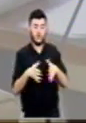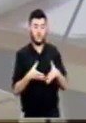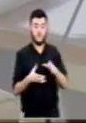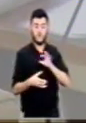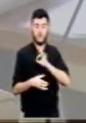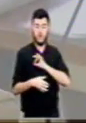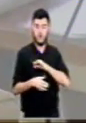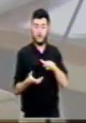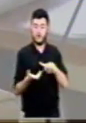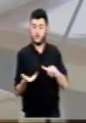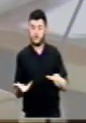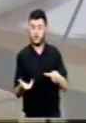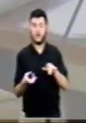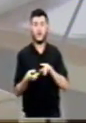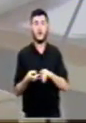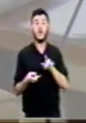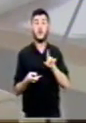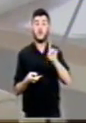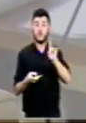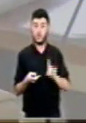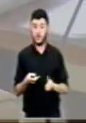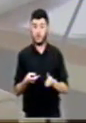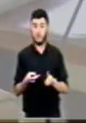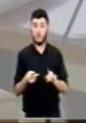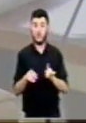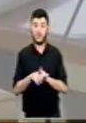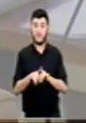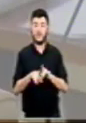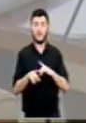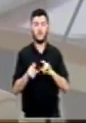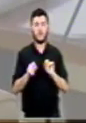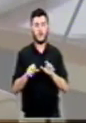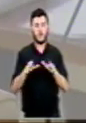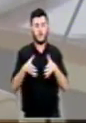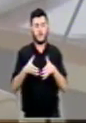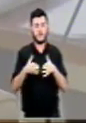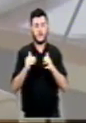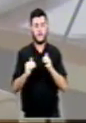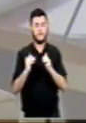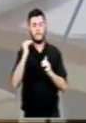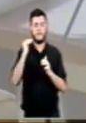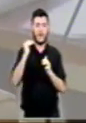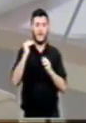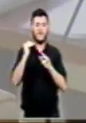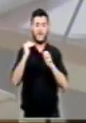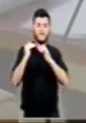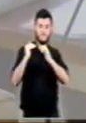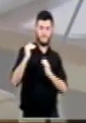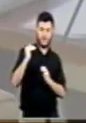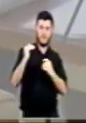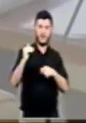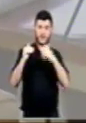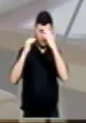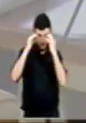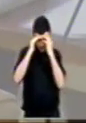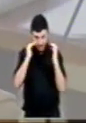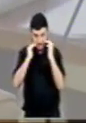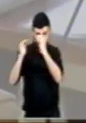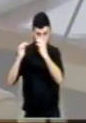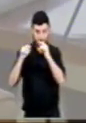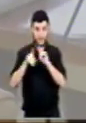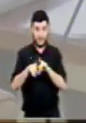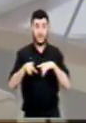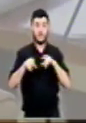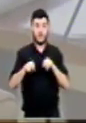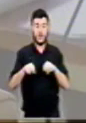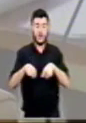que por sua vez se submete à Comissão Diretora, que a seu turno é composta por membros da Mesa Diretora do